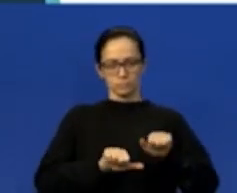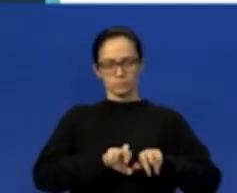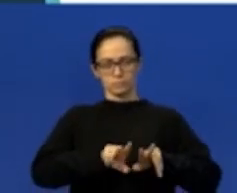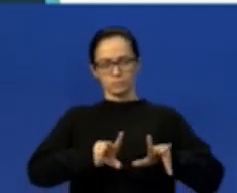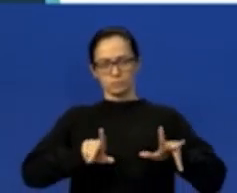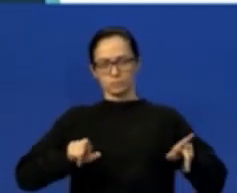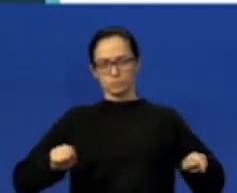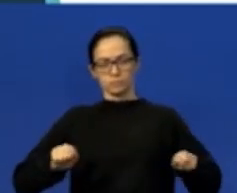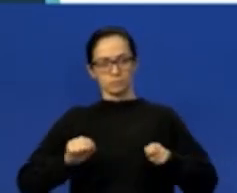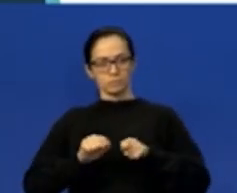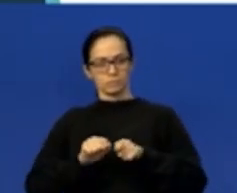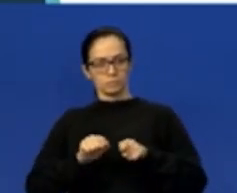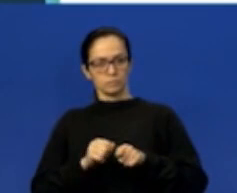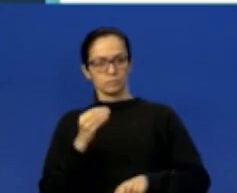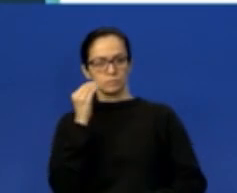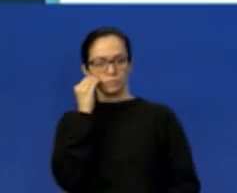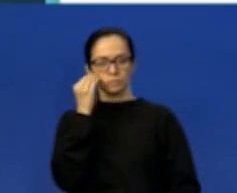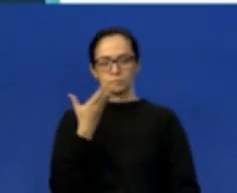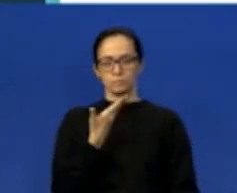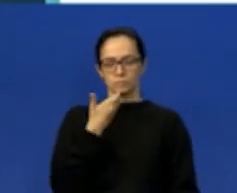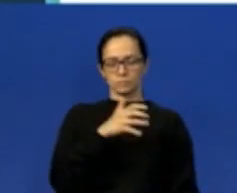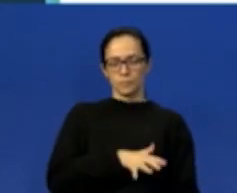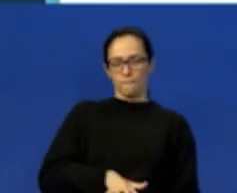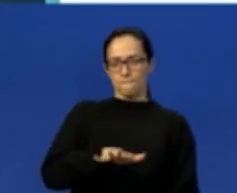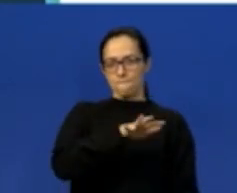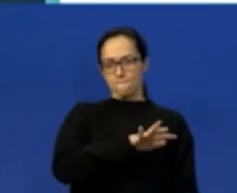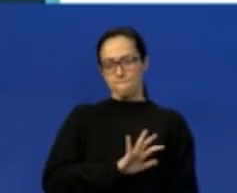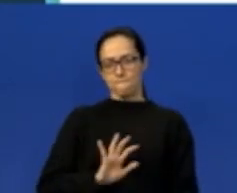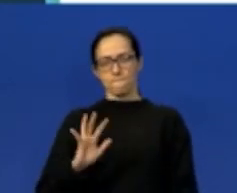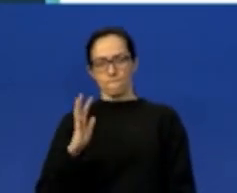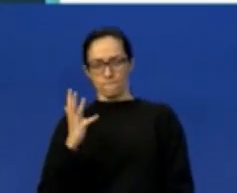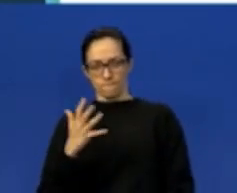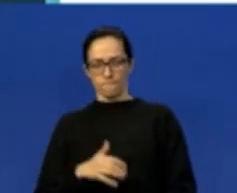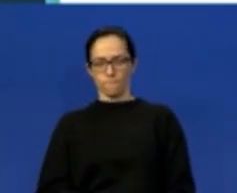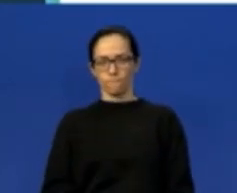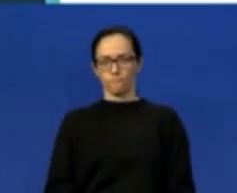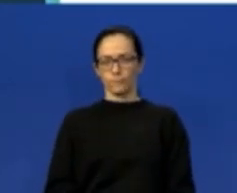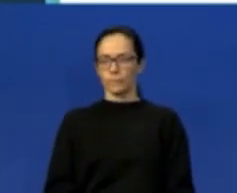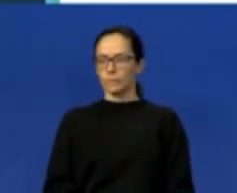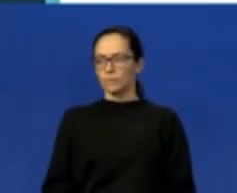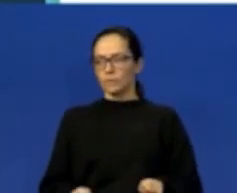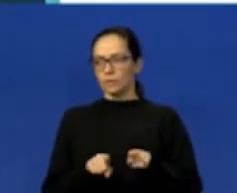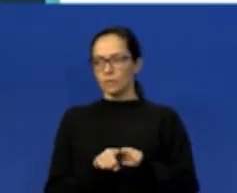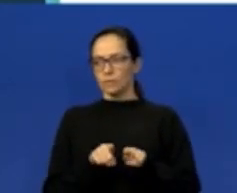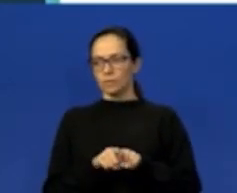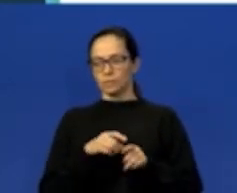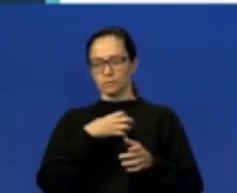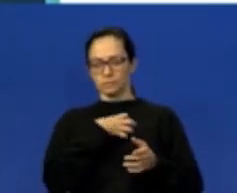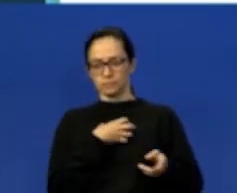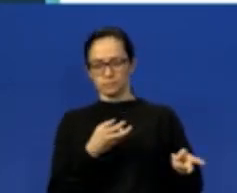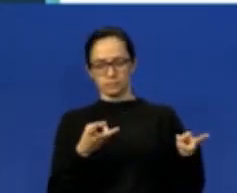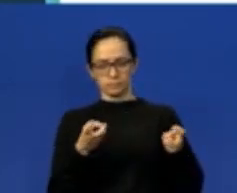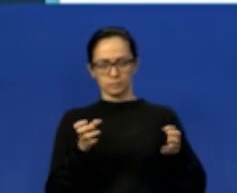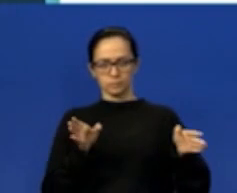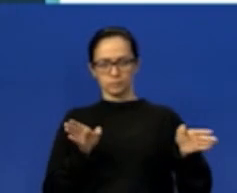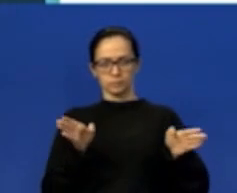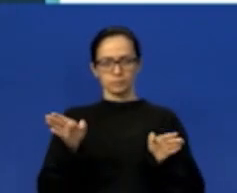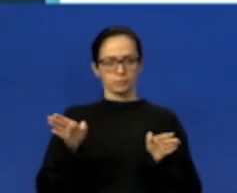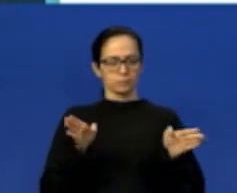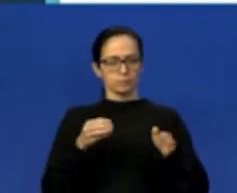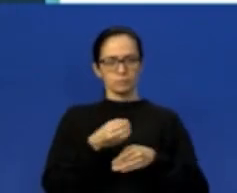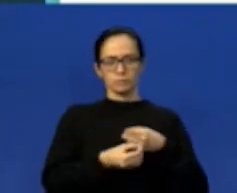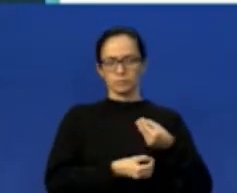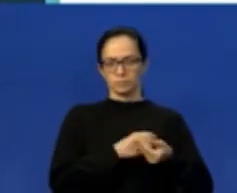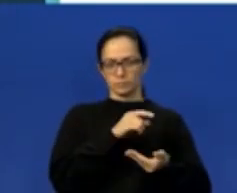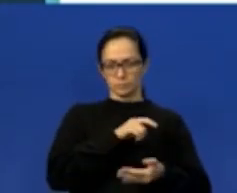e poder se situar no espaço, né? A perda de noção de orientação e